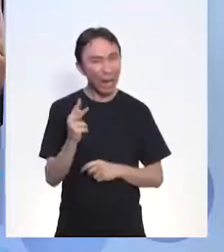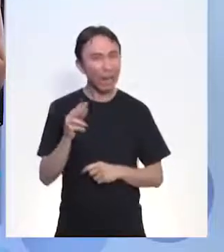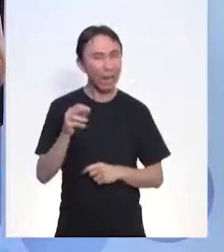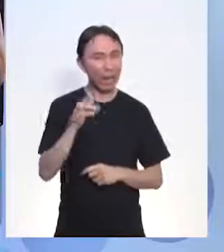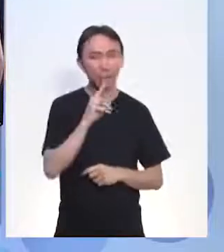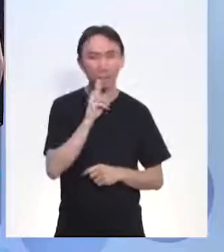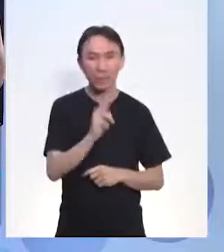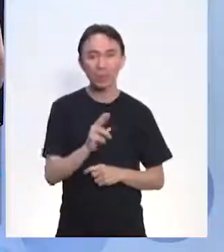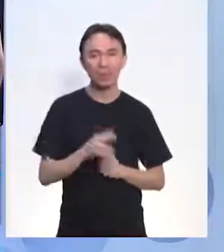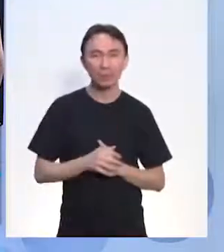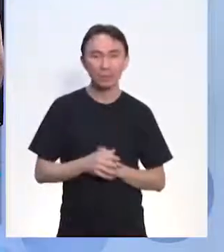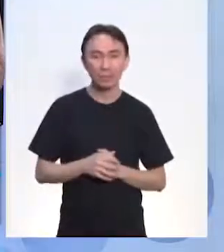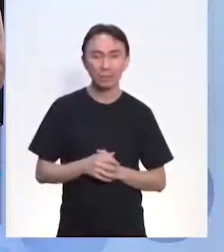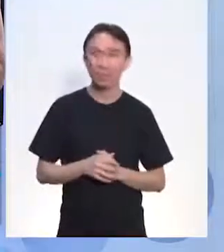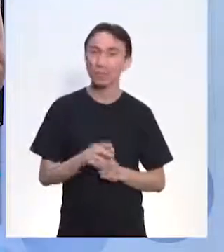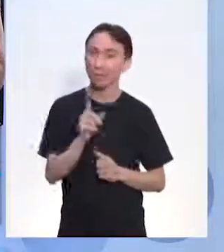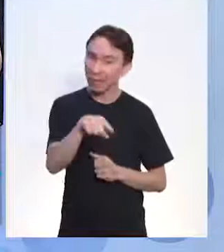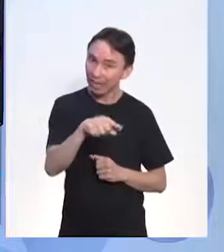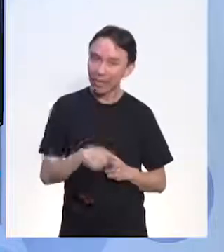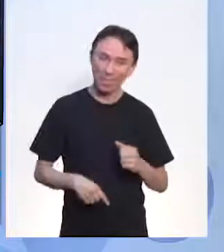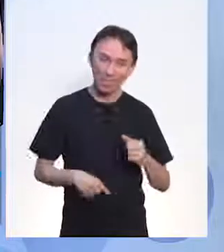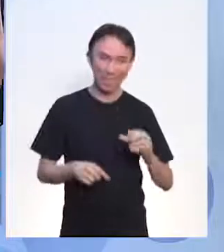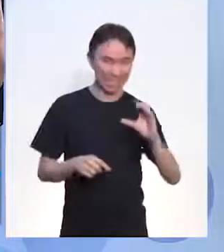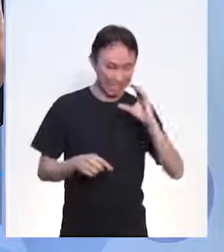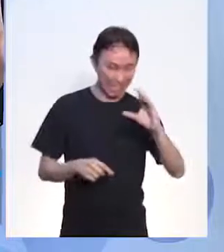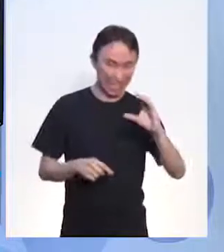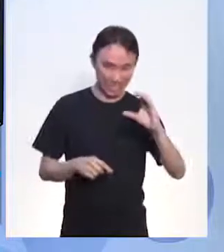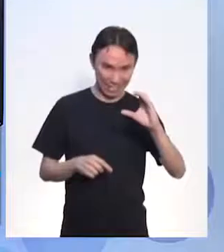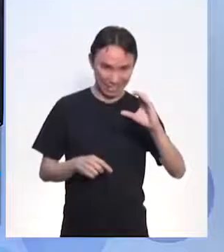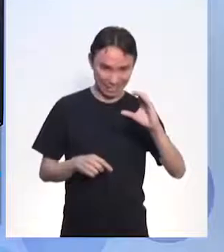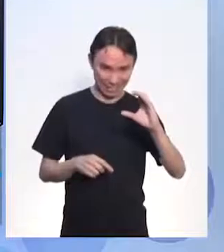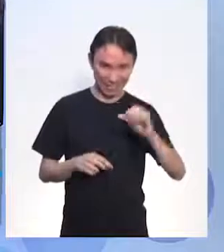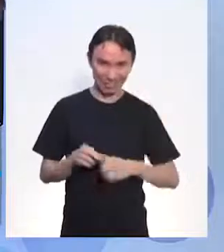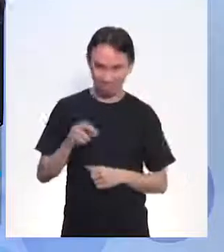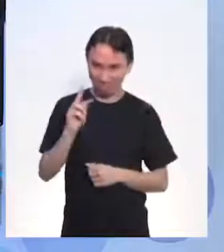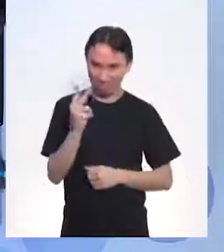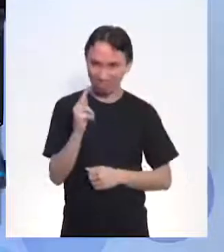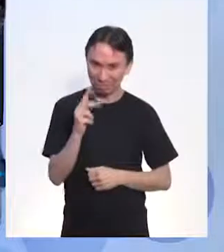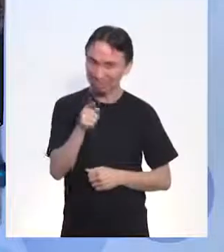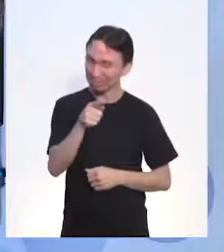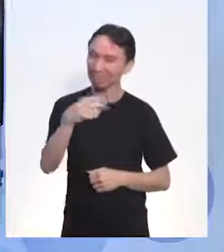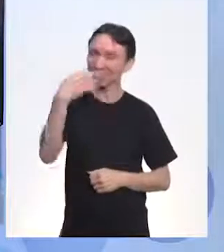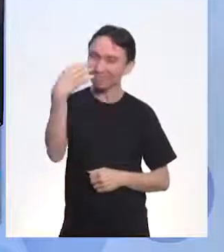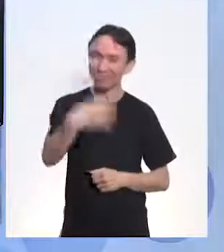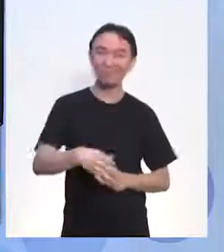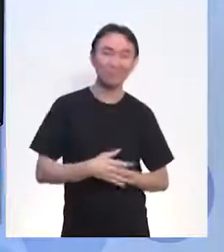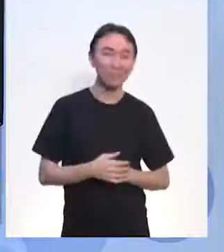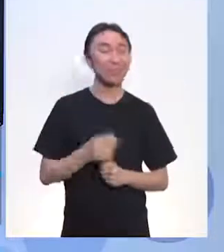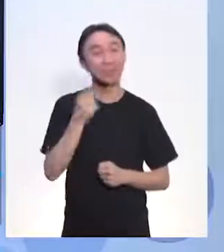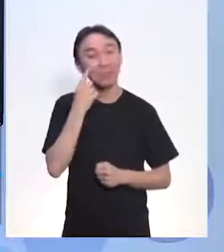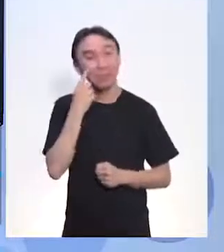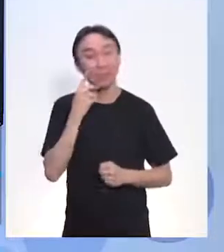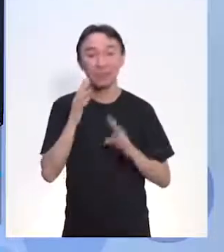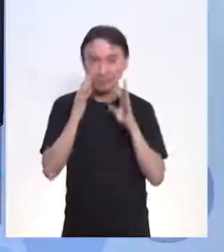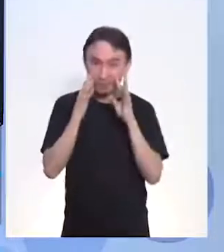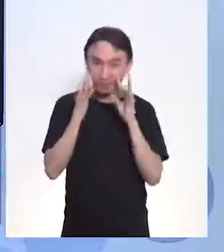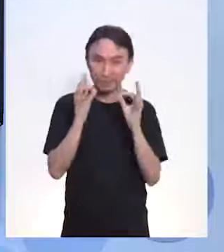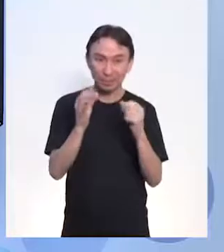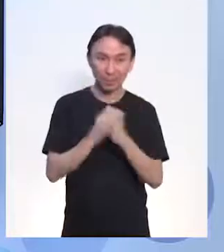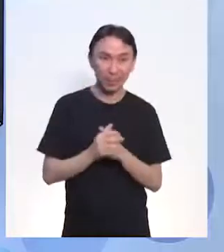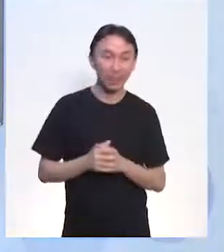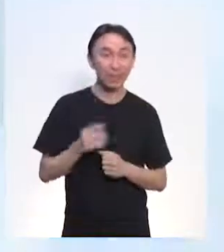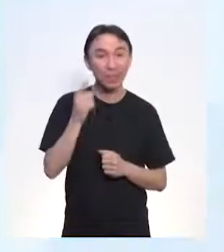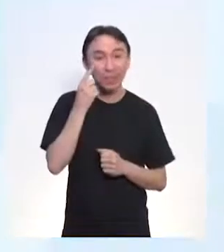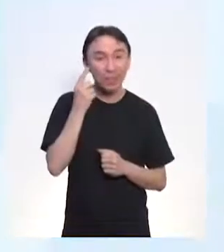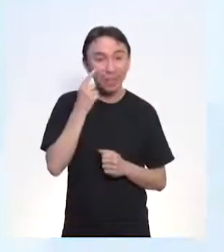a dizer que é a letra C, H, você acertou. Gente, concentração aqui. Olha a letra